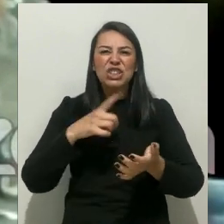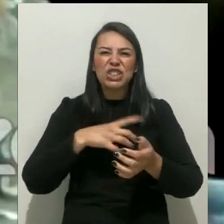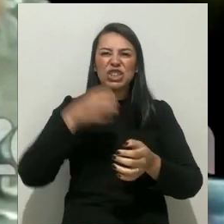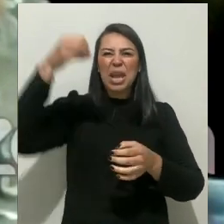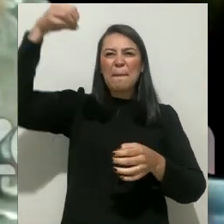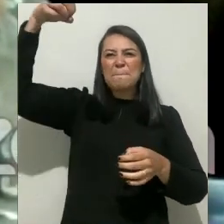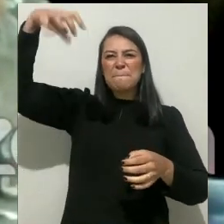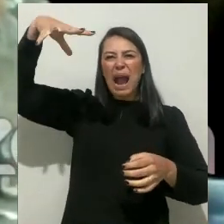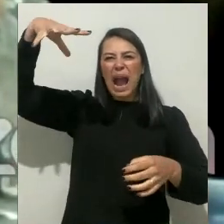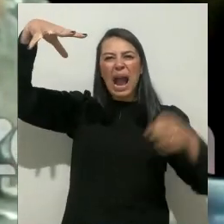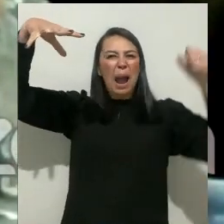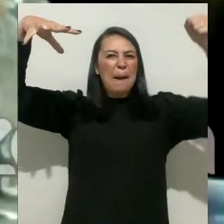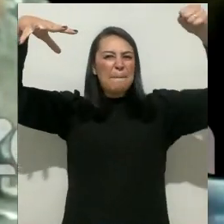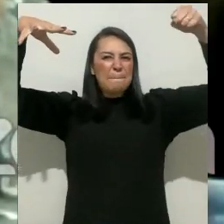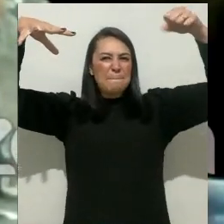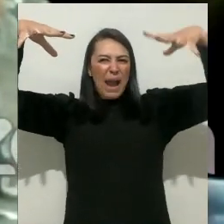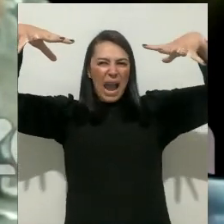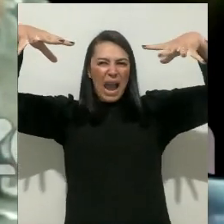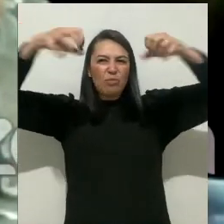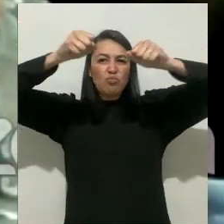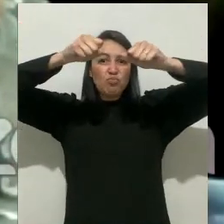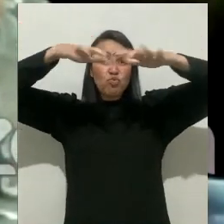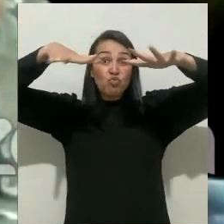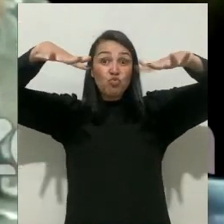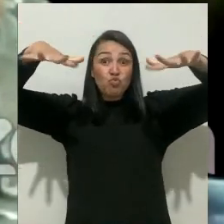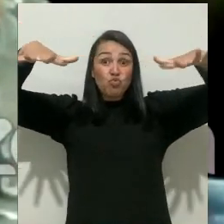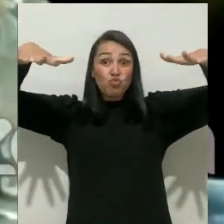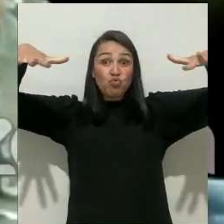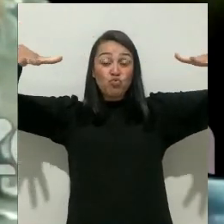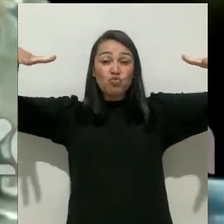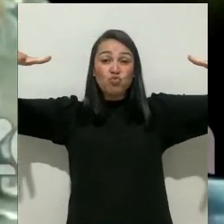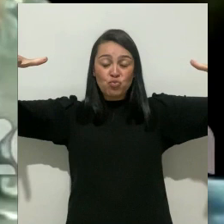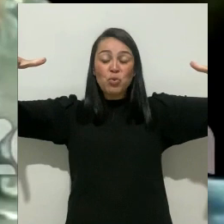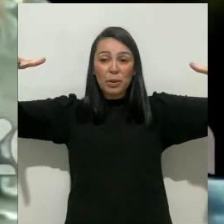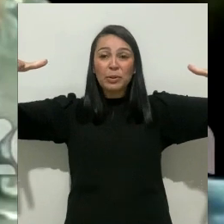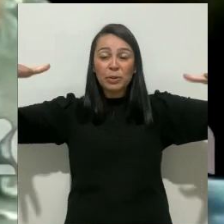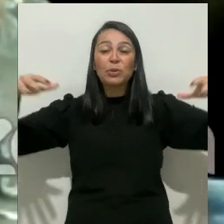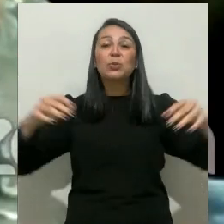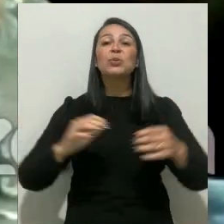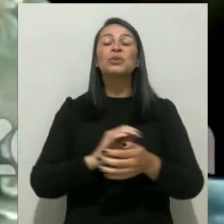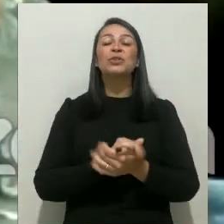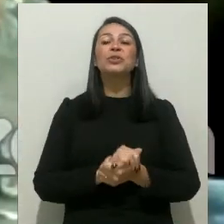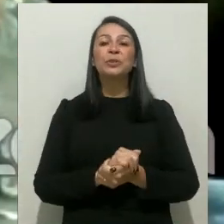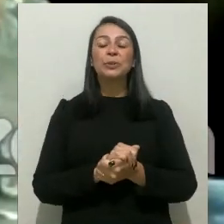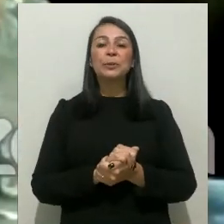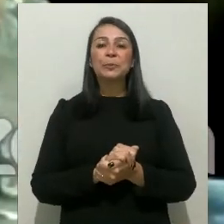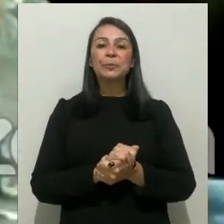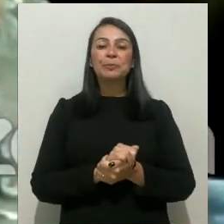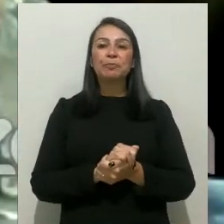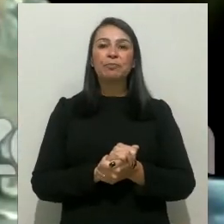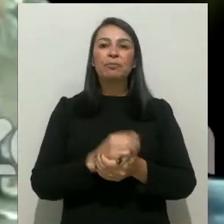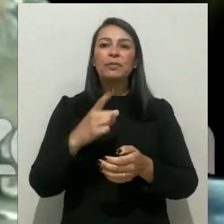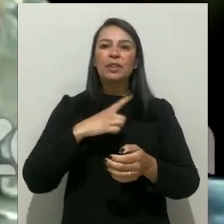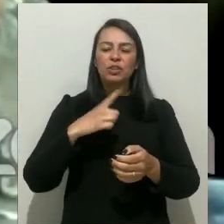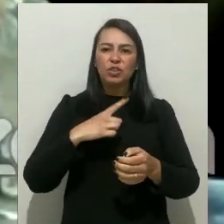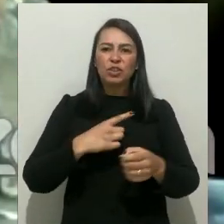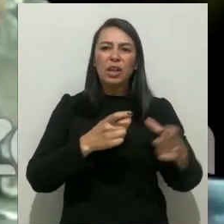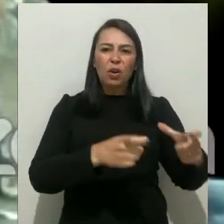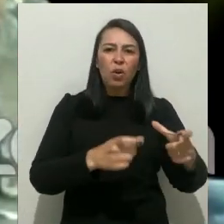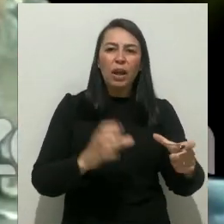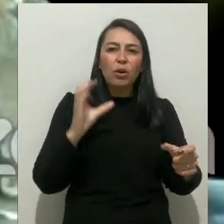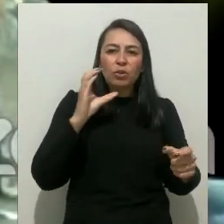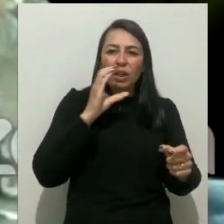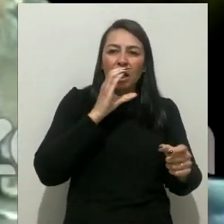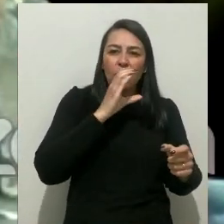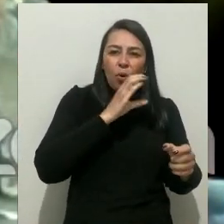refletores de teto em suprimento de luz, tão escassa nessa época avançada do ano, bocas de caloríferos